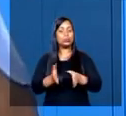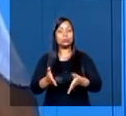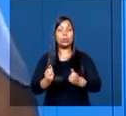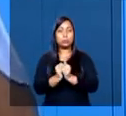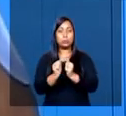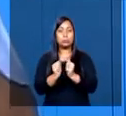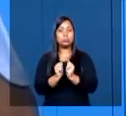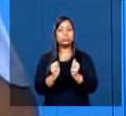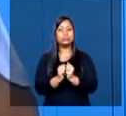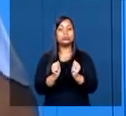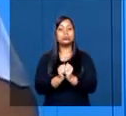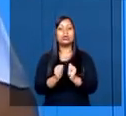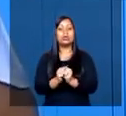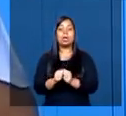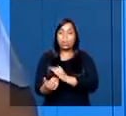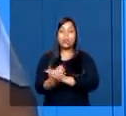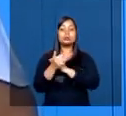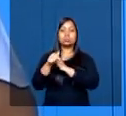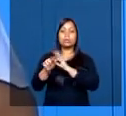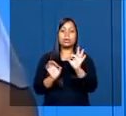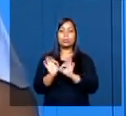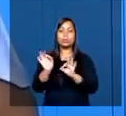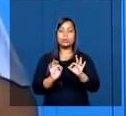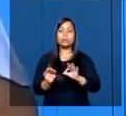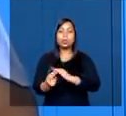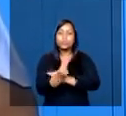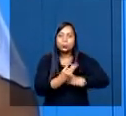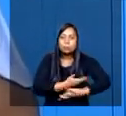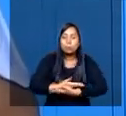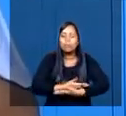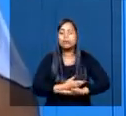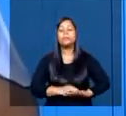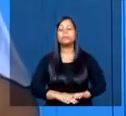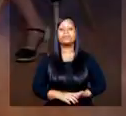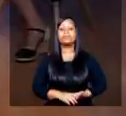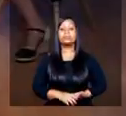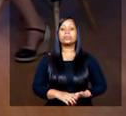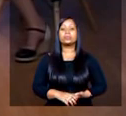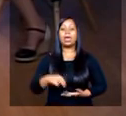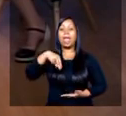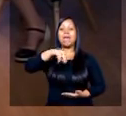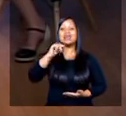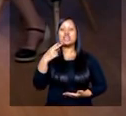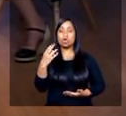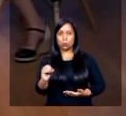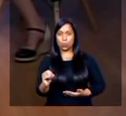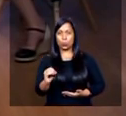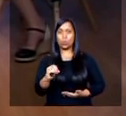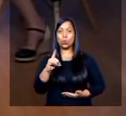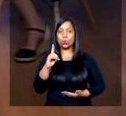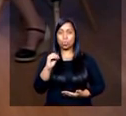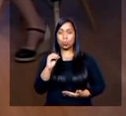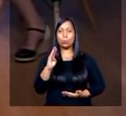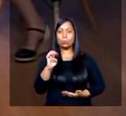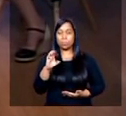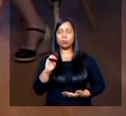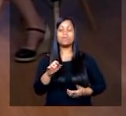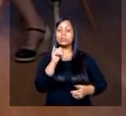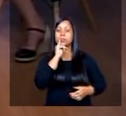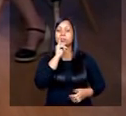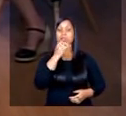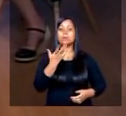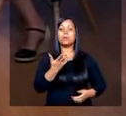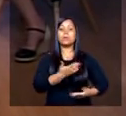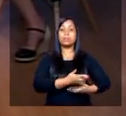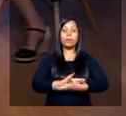Ela é cofundadora desse projeto Ninho do Bebê. Né? Sônia é uma referência para as mães que estão desesperadas com o neném